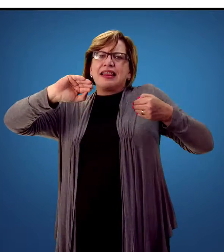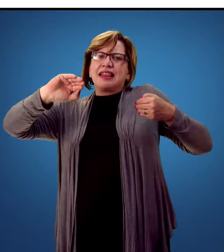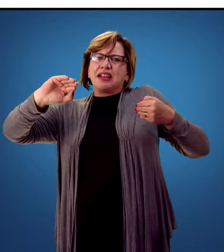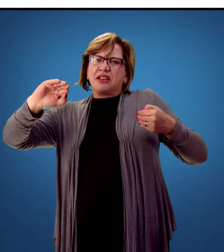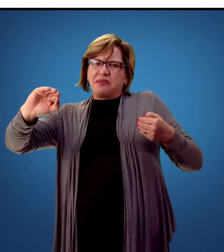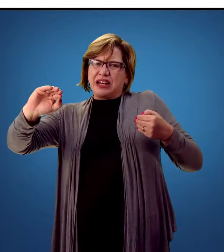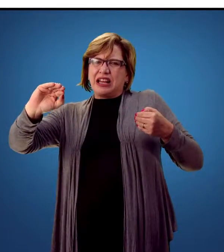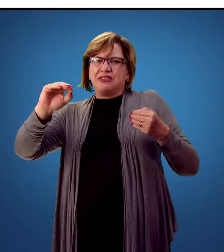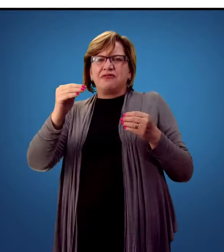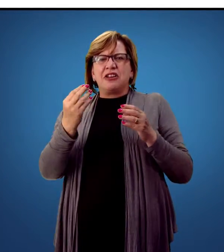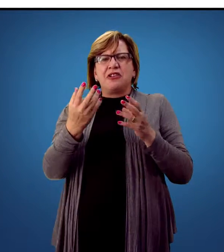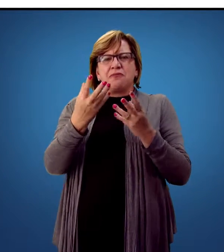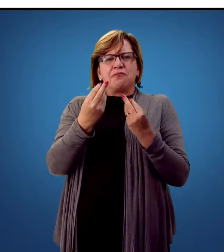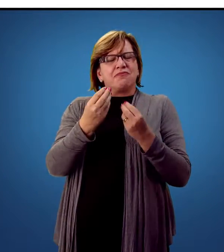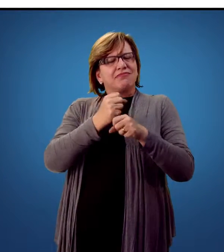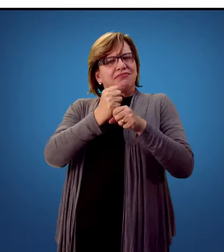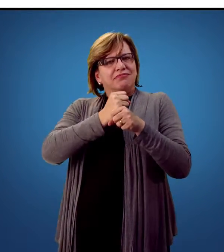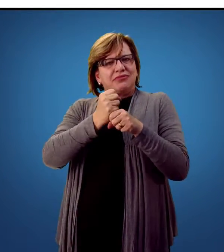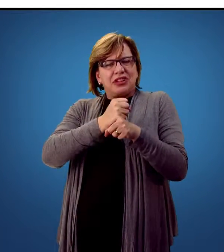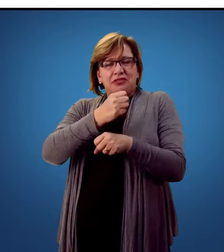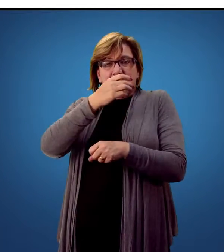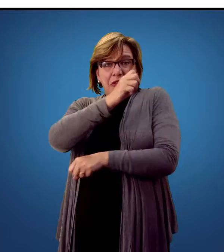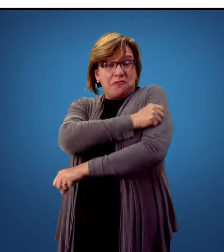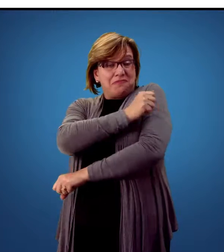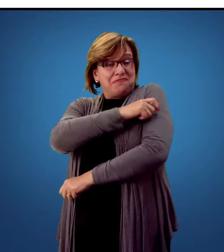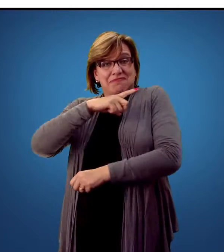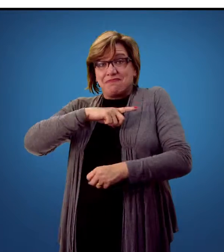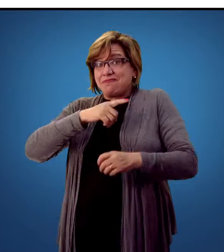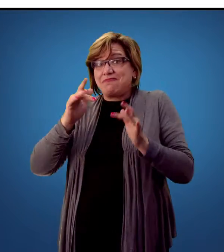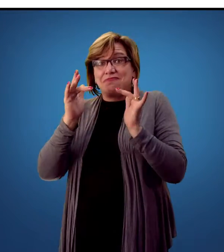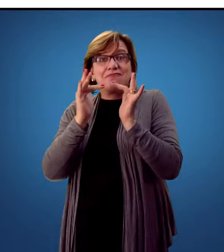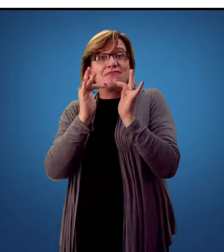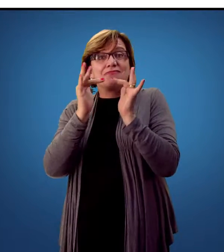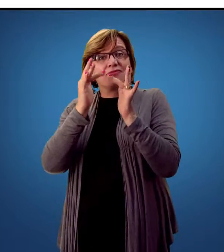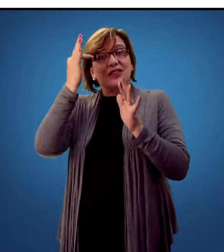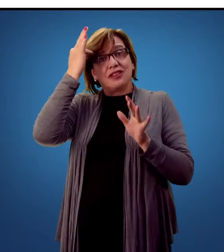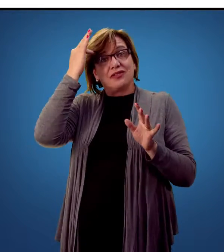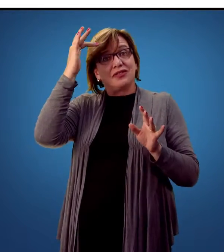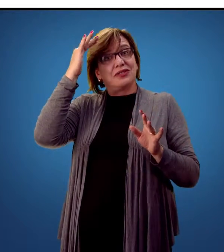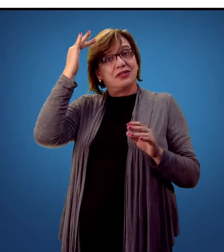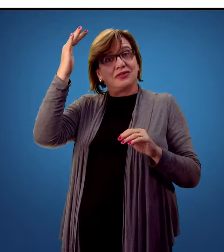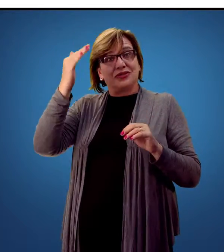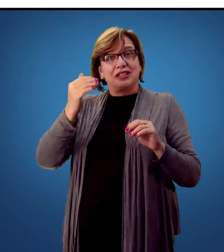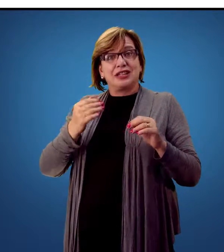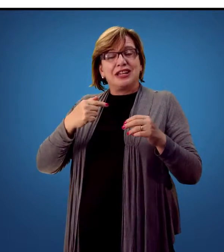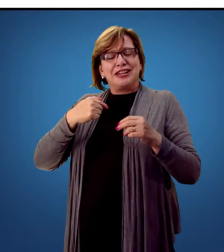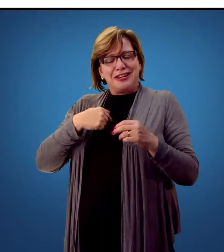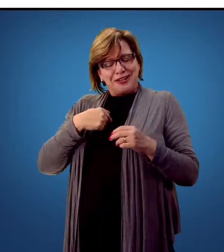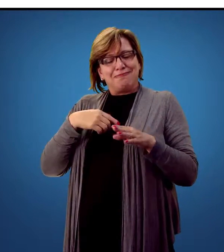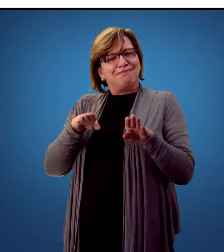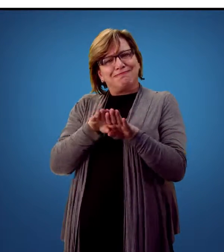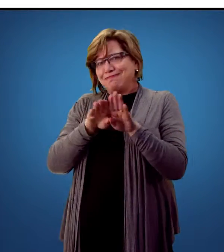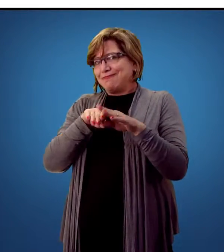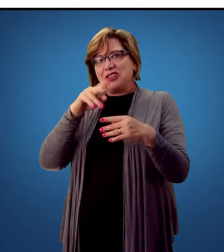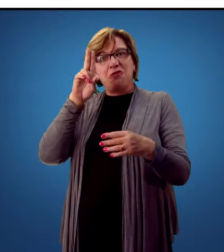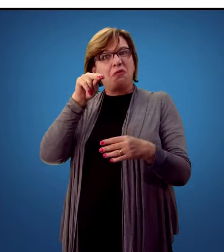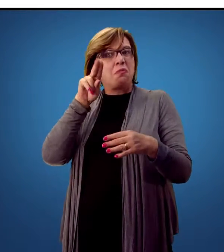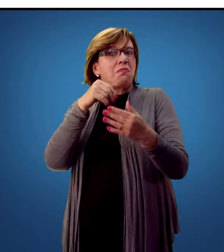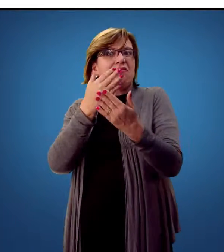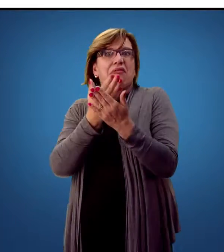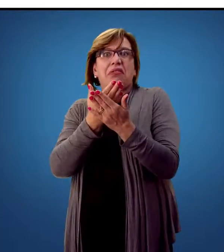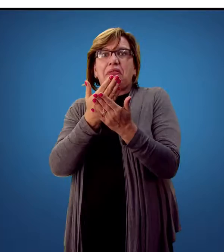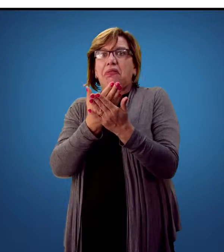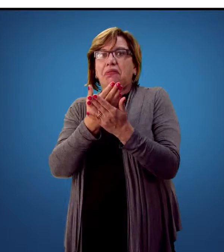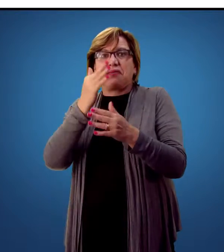pelo menos uma geração né de alunos que não tiveram contato com essa disciplina e dentro dessa geração eu me encontro eu me recordo que eu não